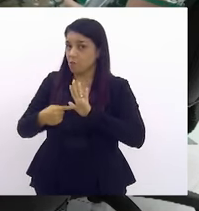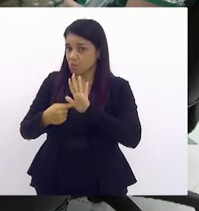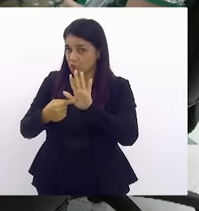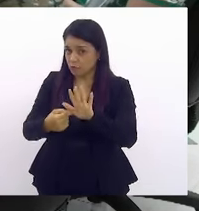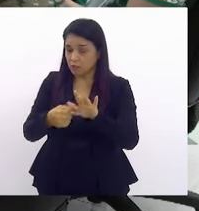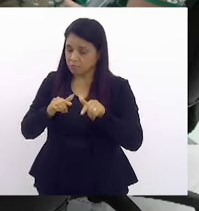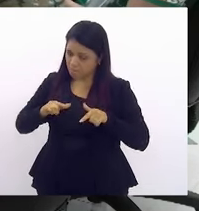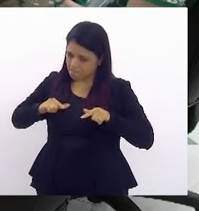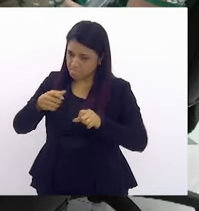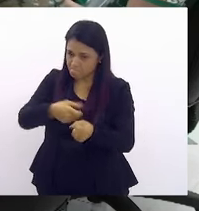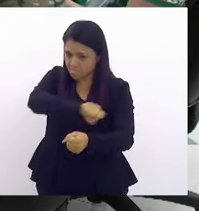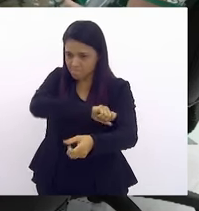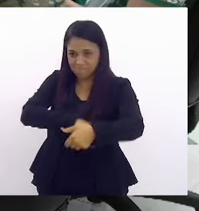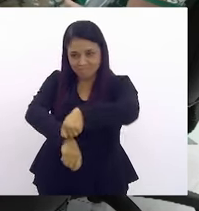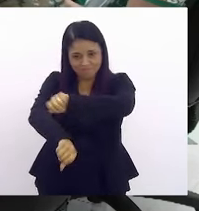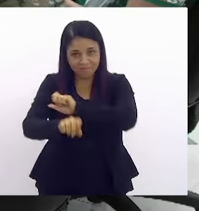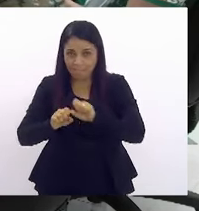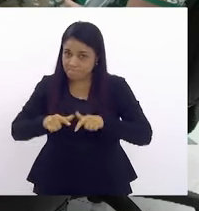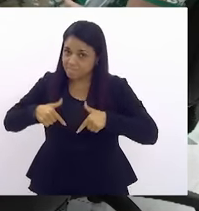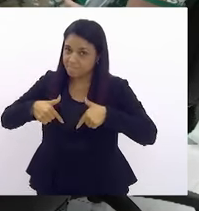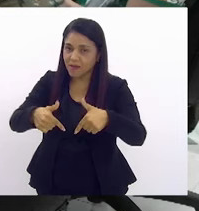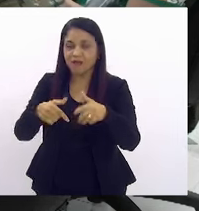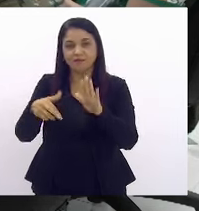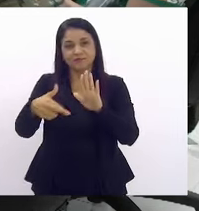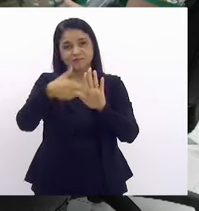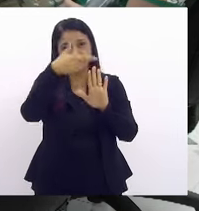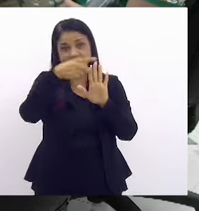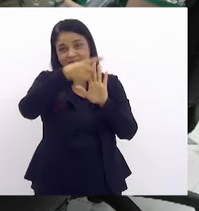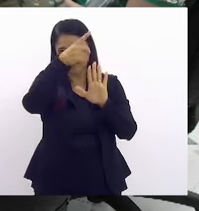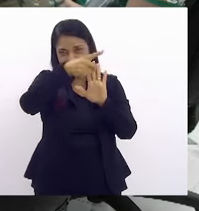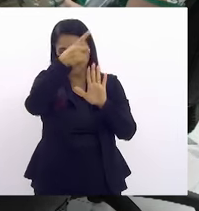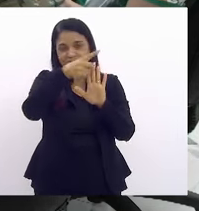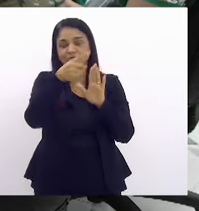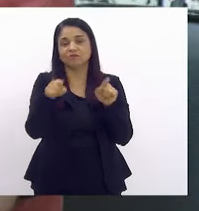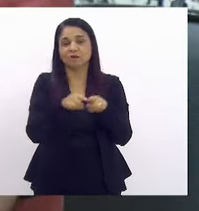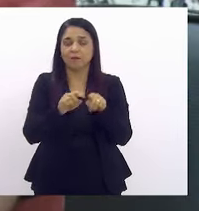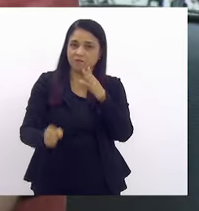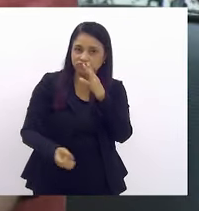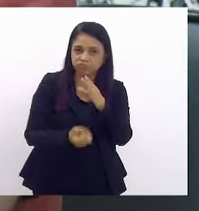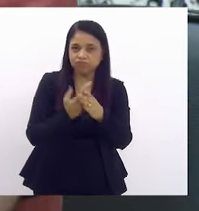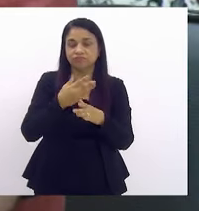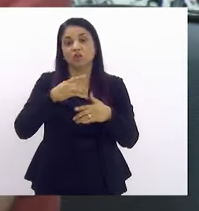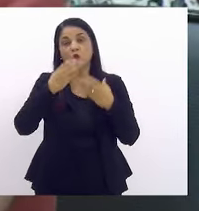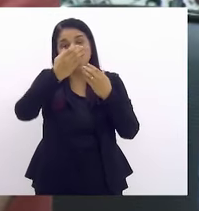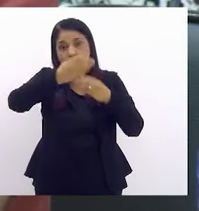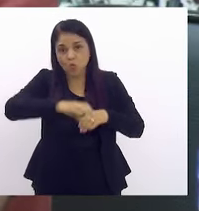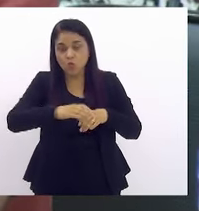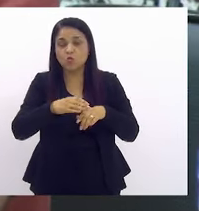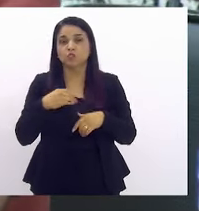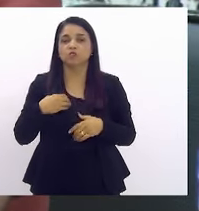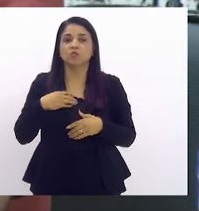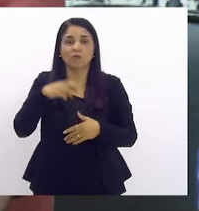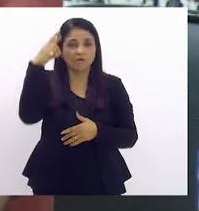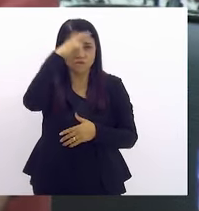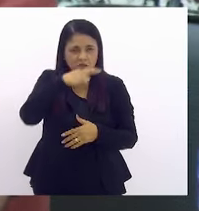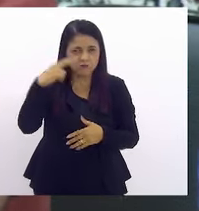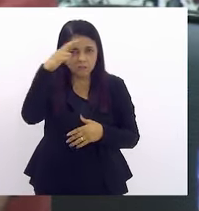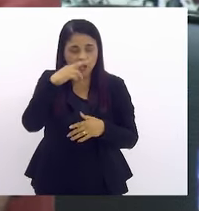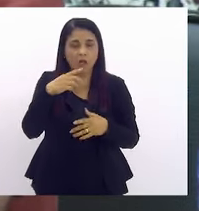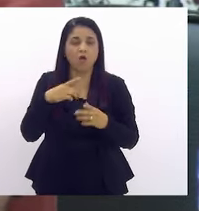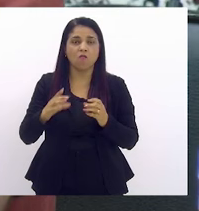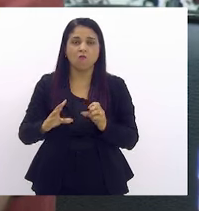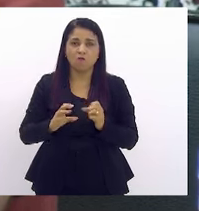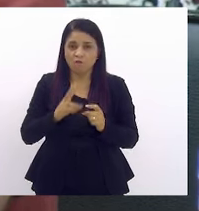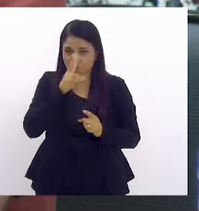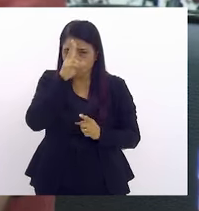disposição, inclusive através, né, desses decretos, dessa legislação, da criação do GATS, do concurso de fiscais para intensificar, fortalecimento da estrutura